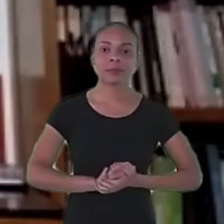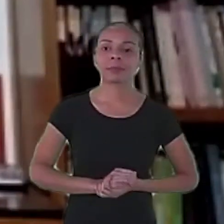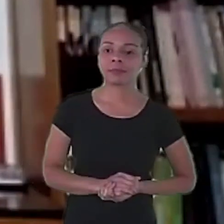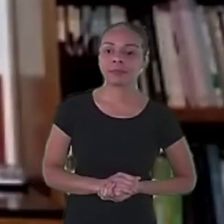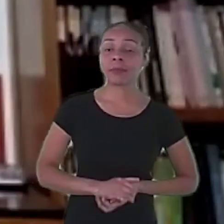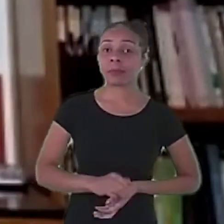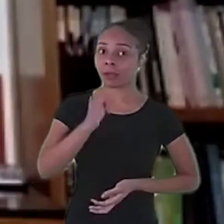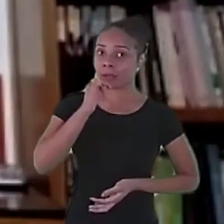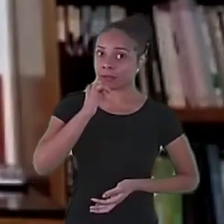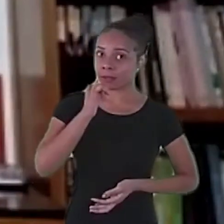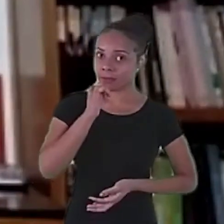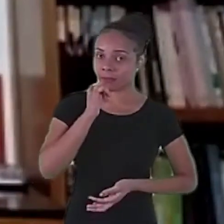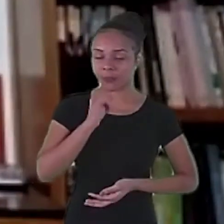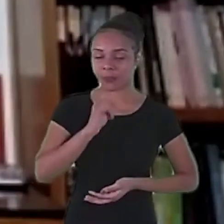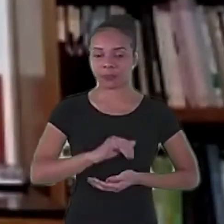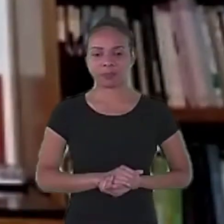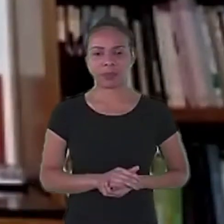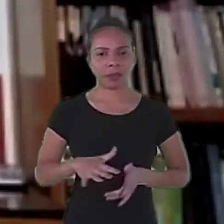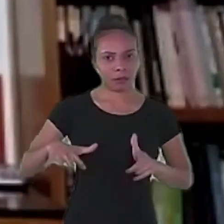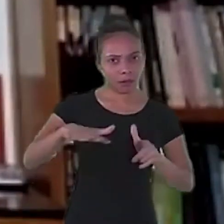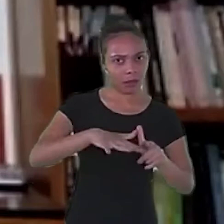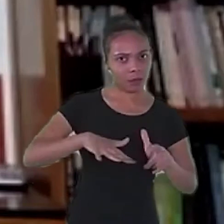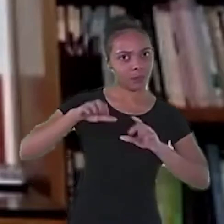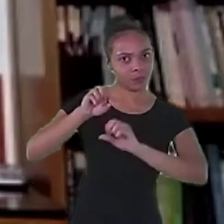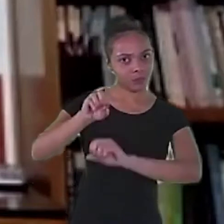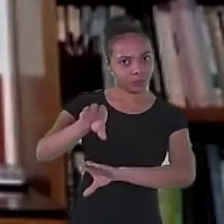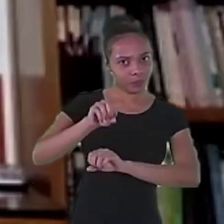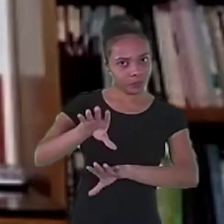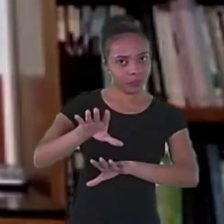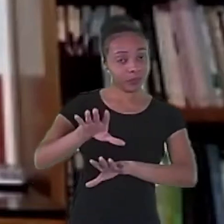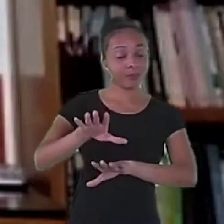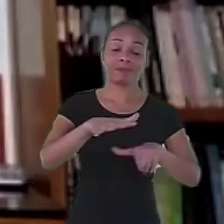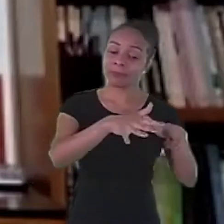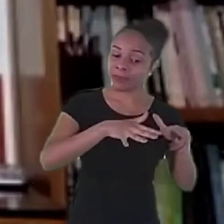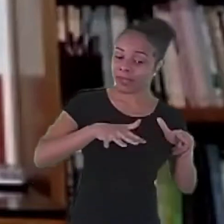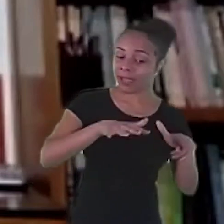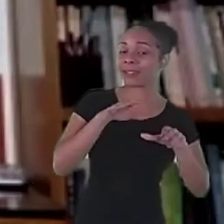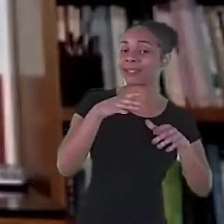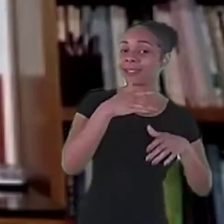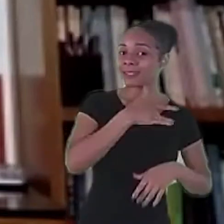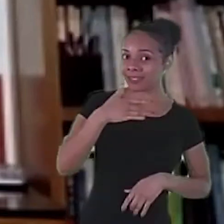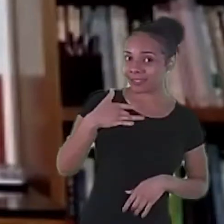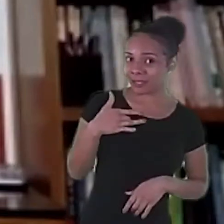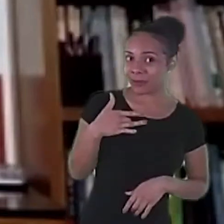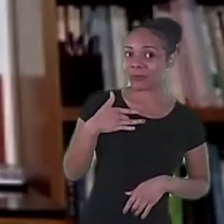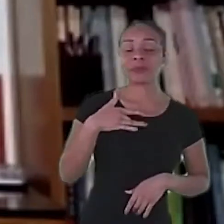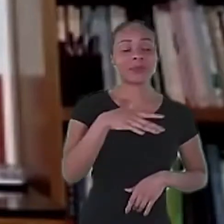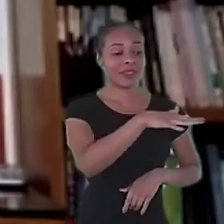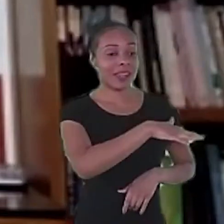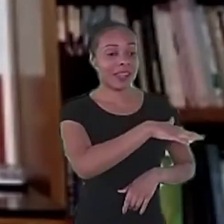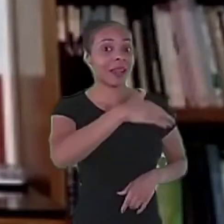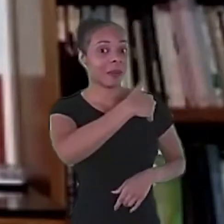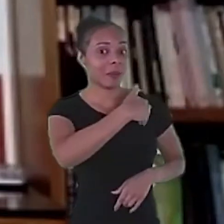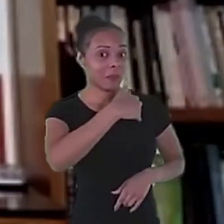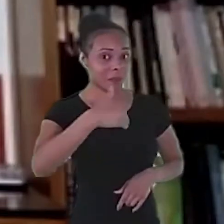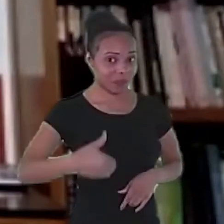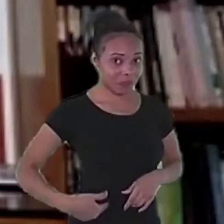Por exemplo, na educação, na saúde, no regime político.